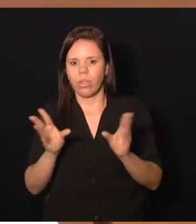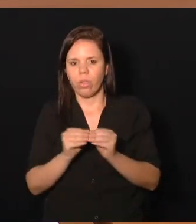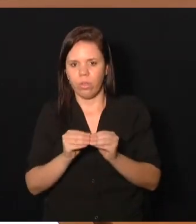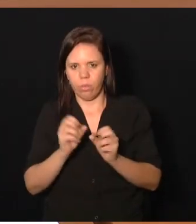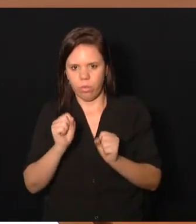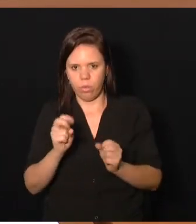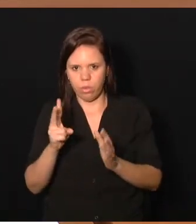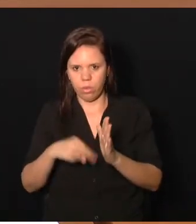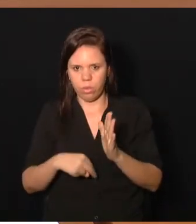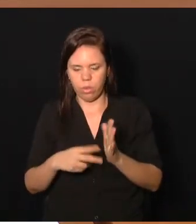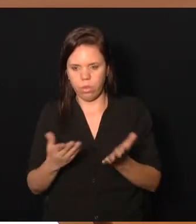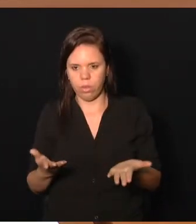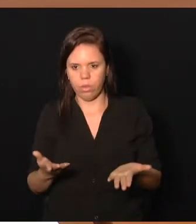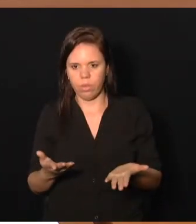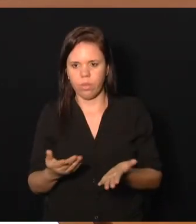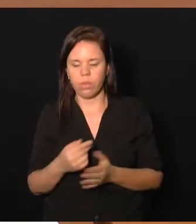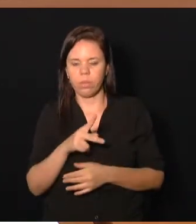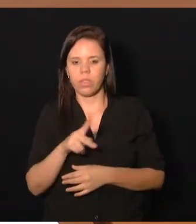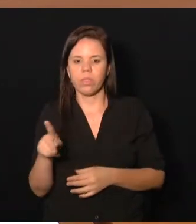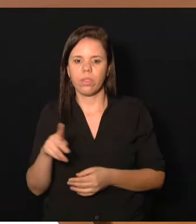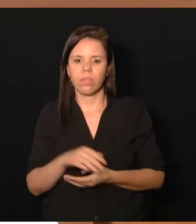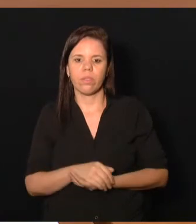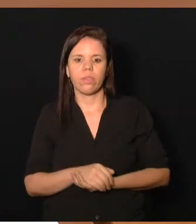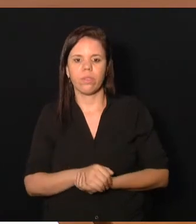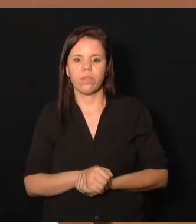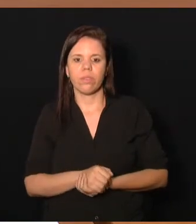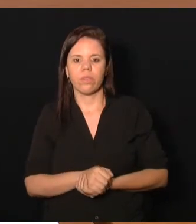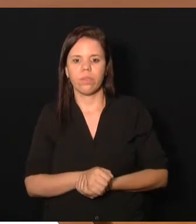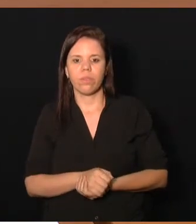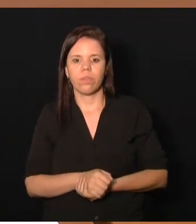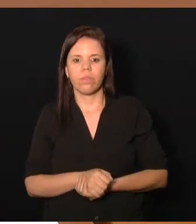ler, senhor presidente?